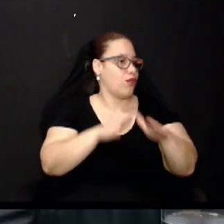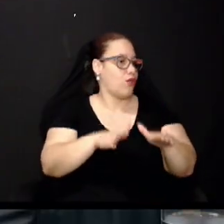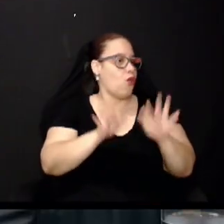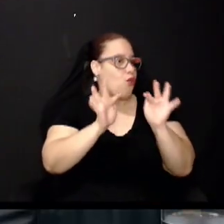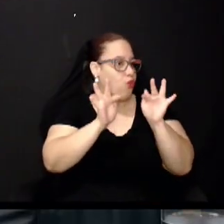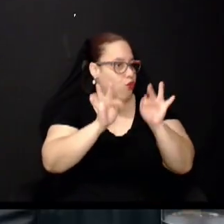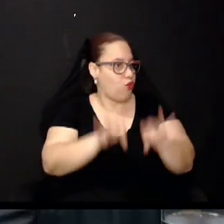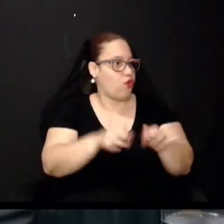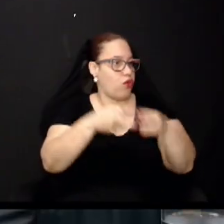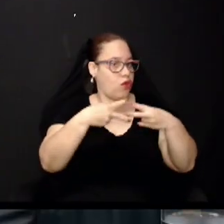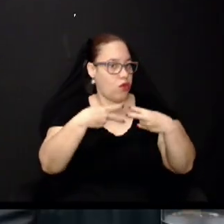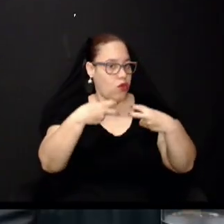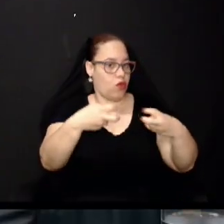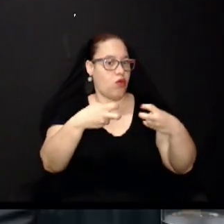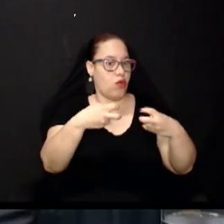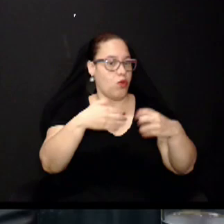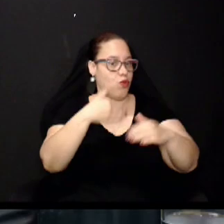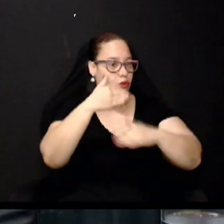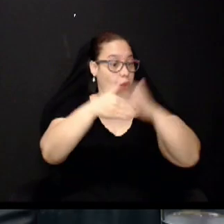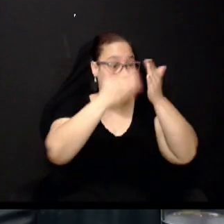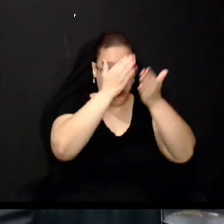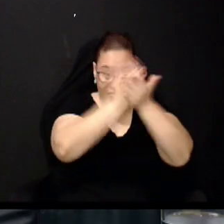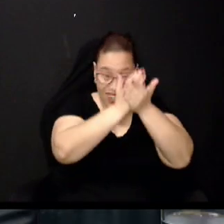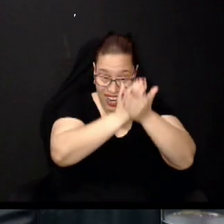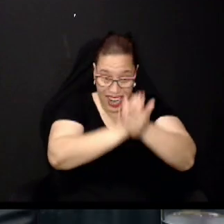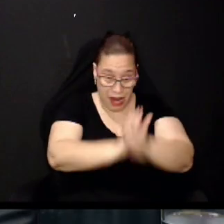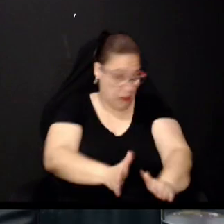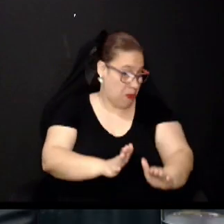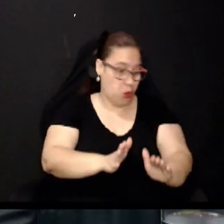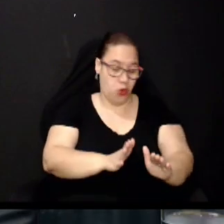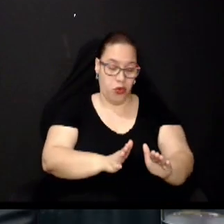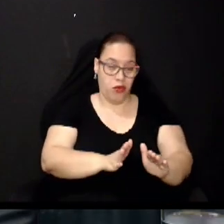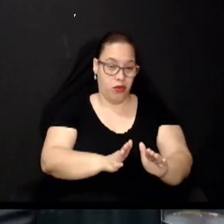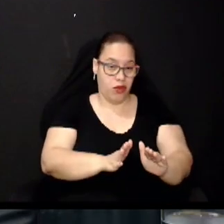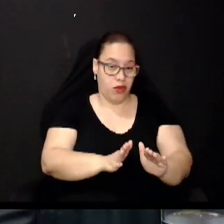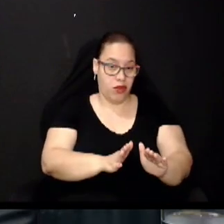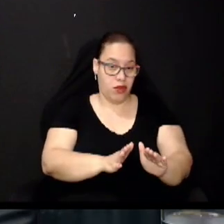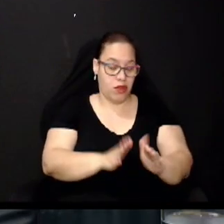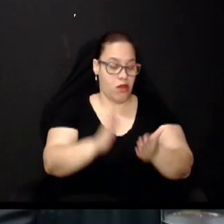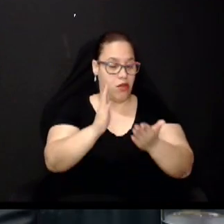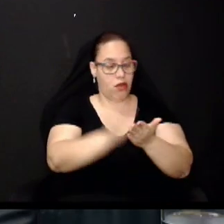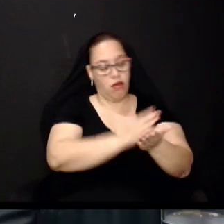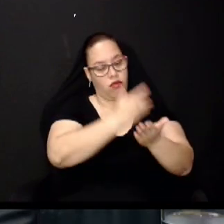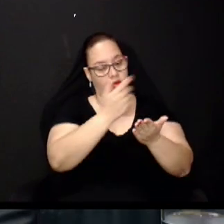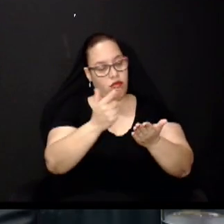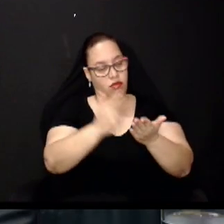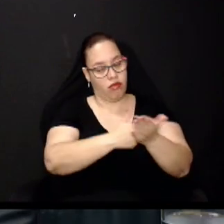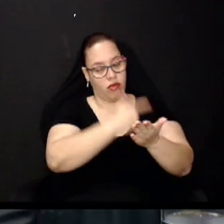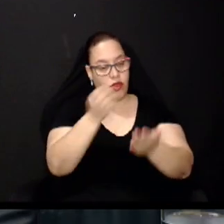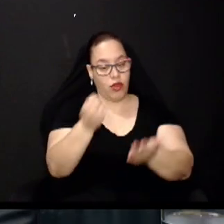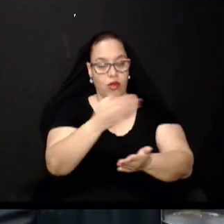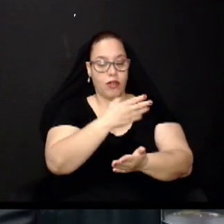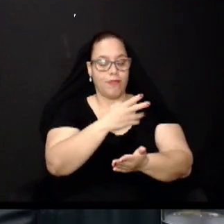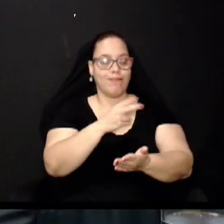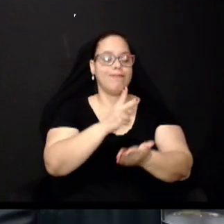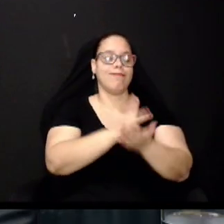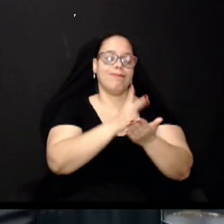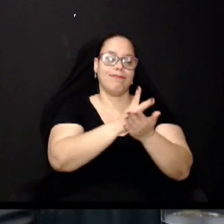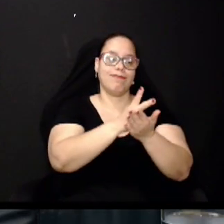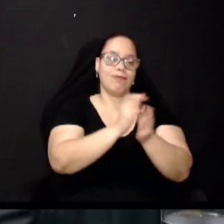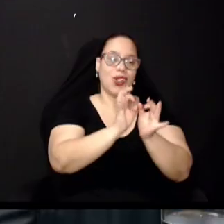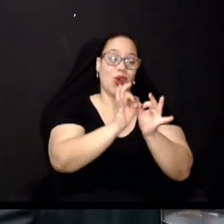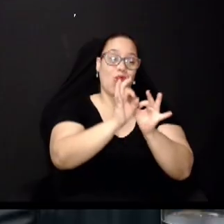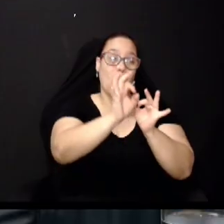ali um ritual, um término, um pacto, uma virada de página. Mas isso precisa ser sustentado a longo prazo. E eu acho que isso